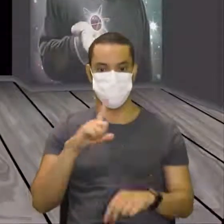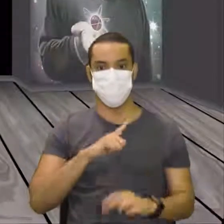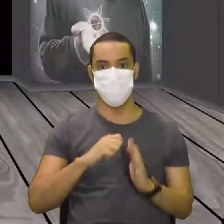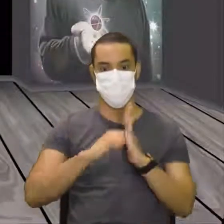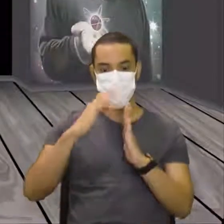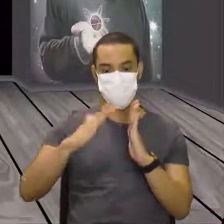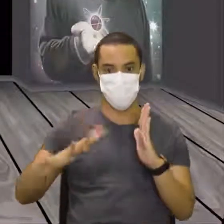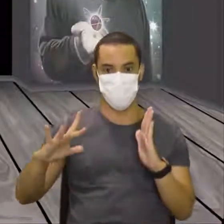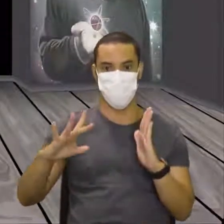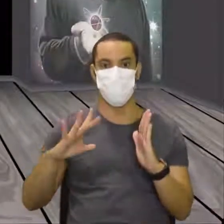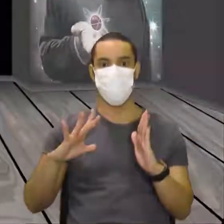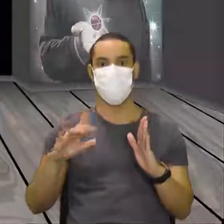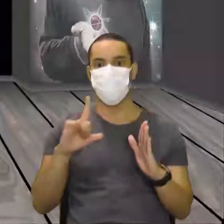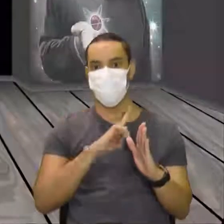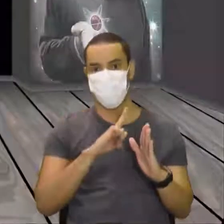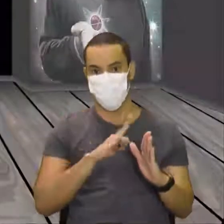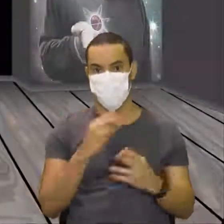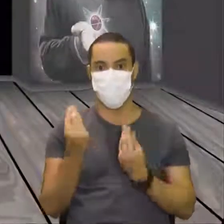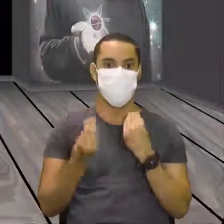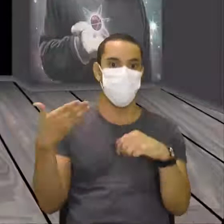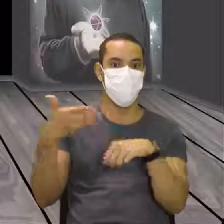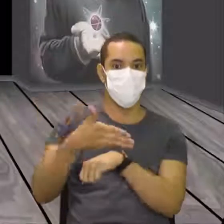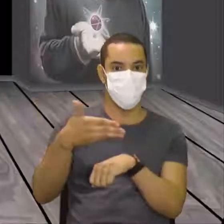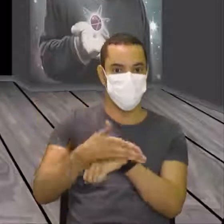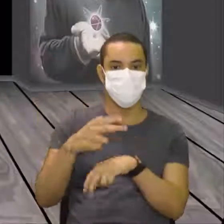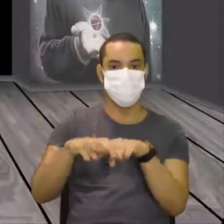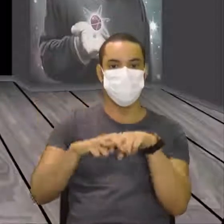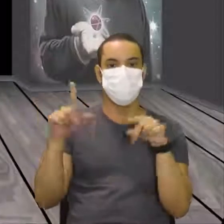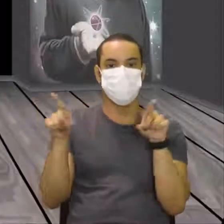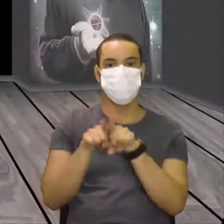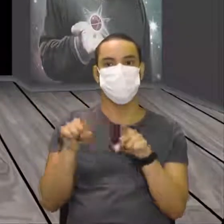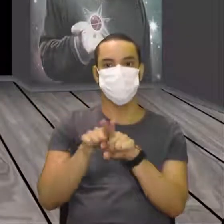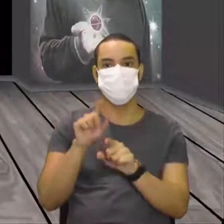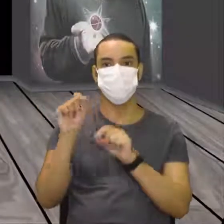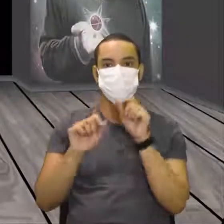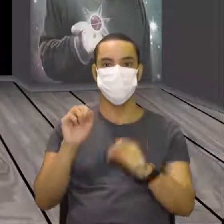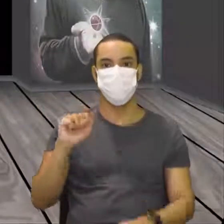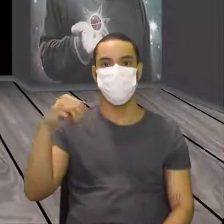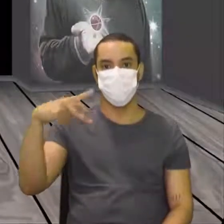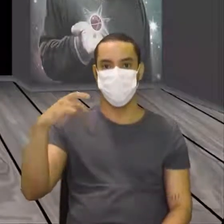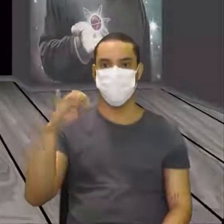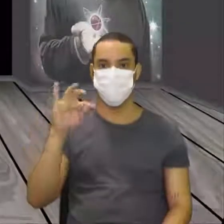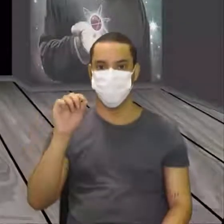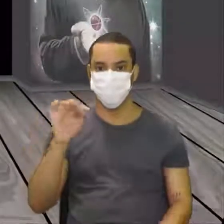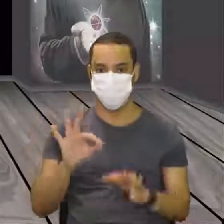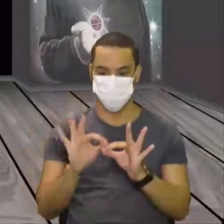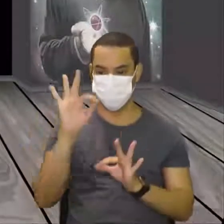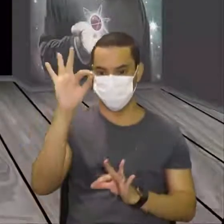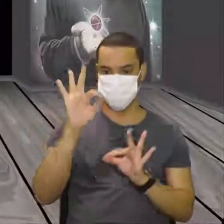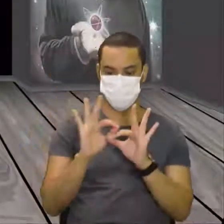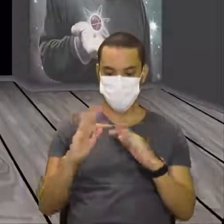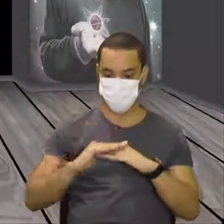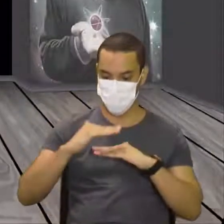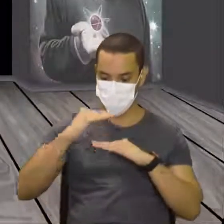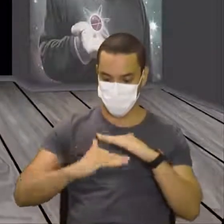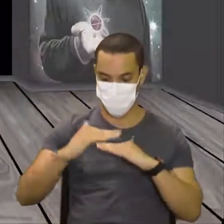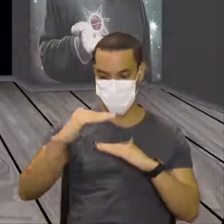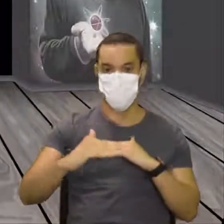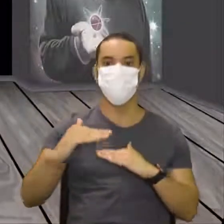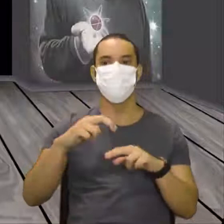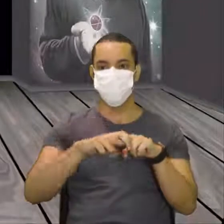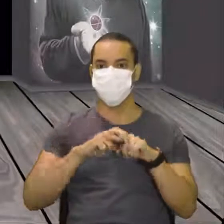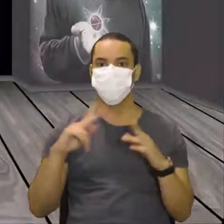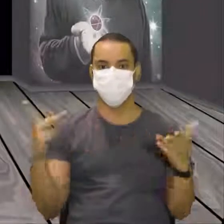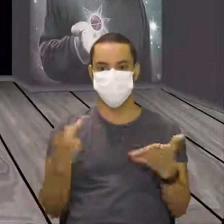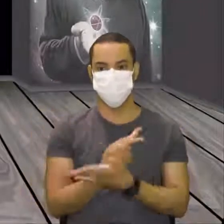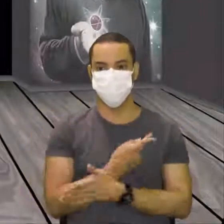que é o sinal, nessa onda com alta frequência, você também tem a amplitude da onda e também você tem a fase da onda. Então, a modulação,